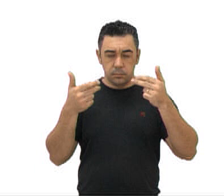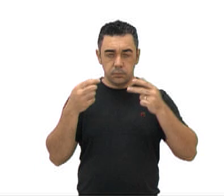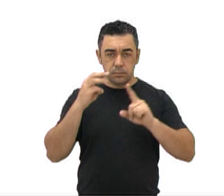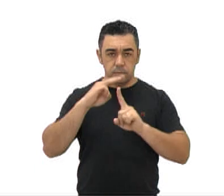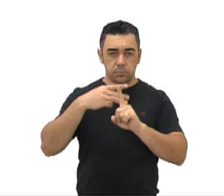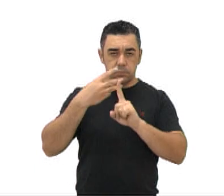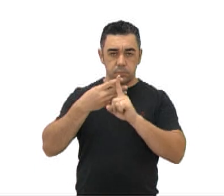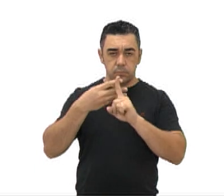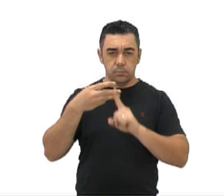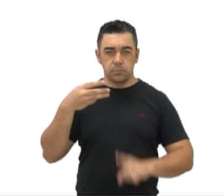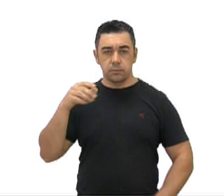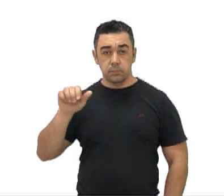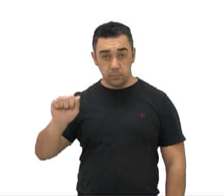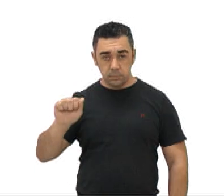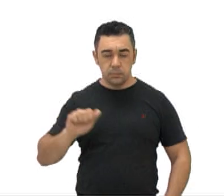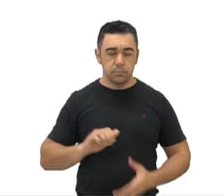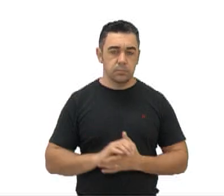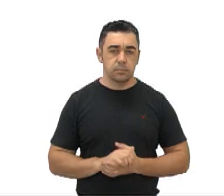de um número A.